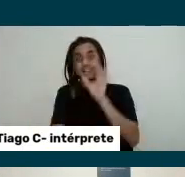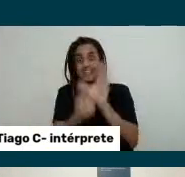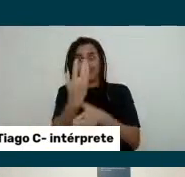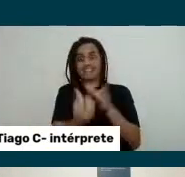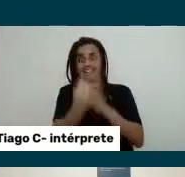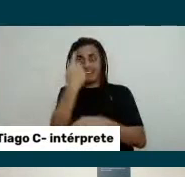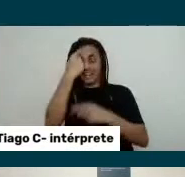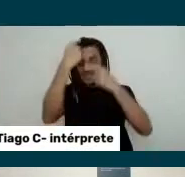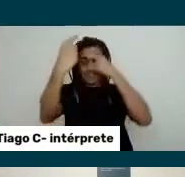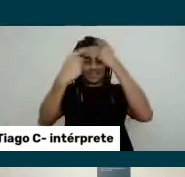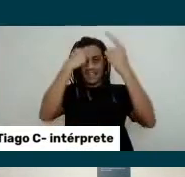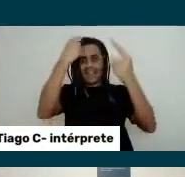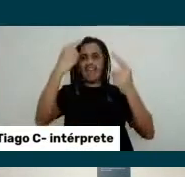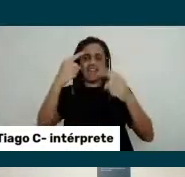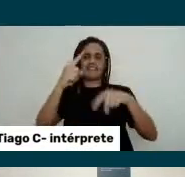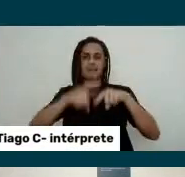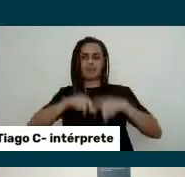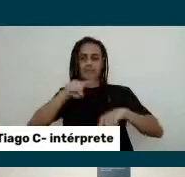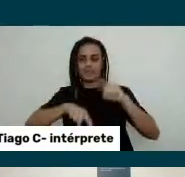idealizando o produto,